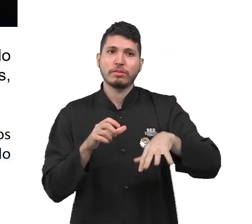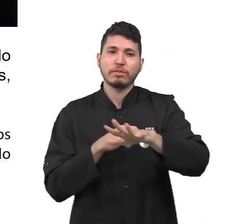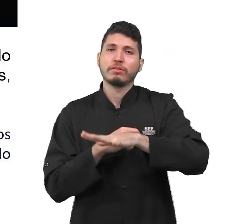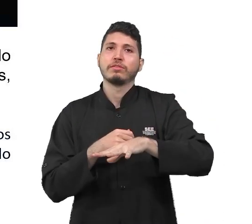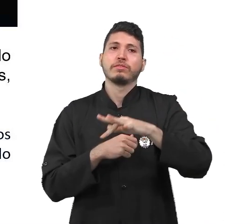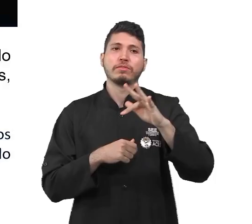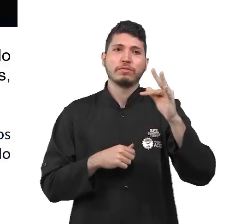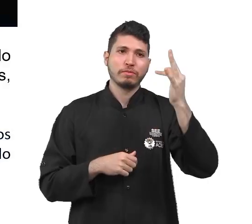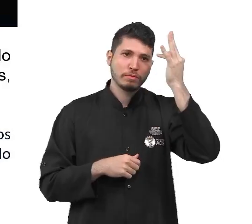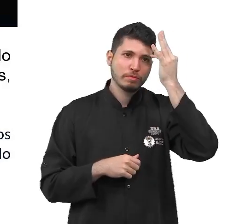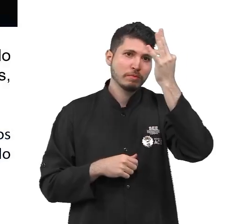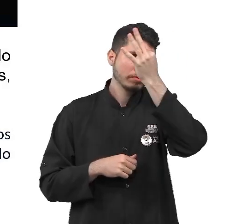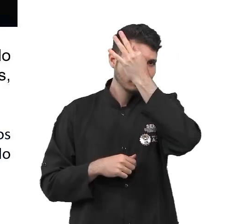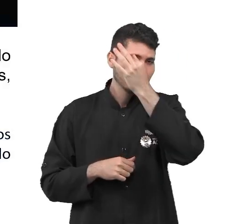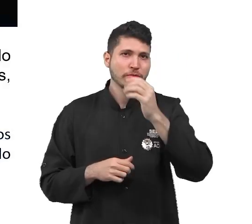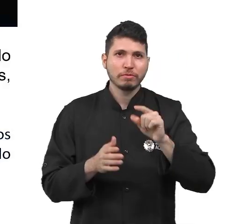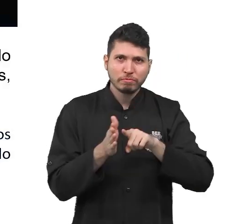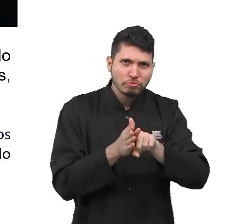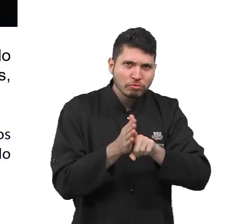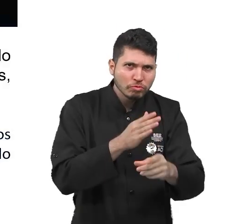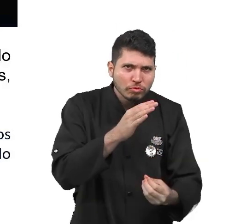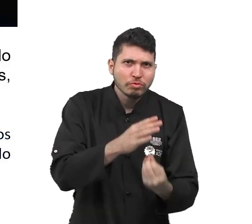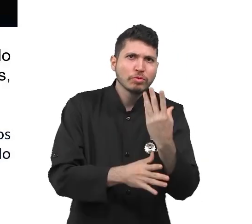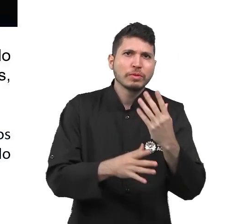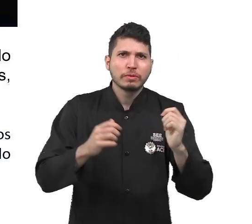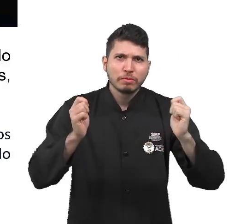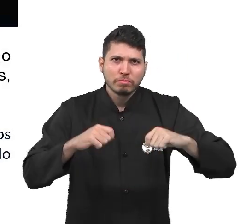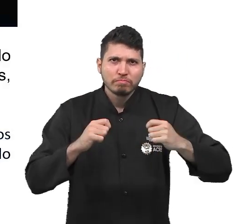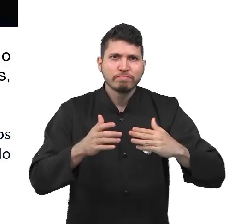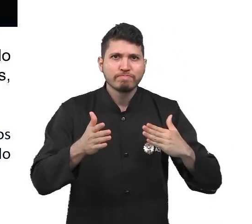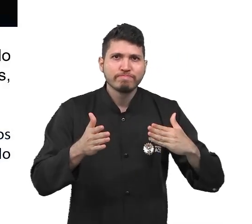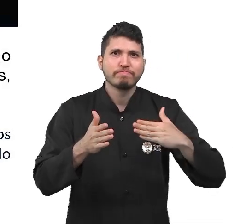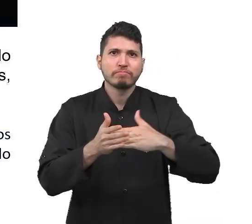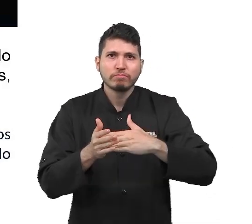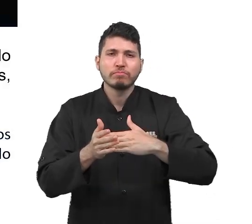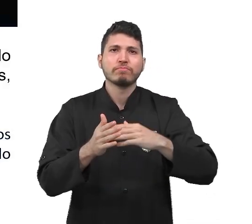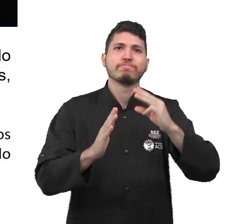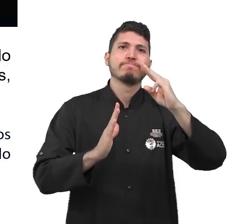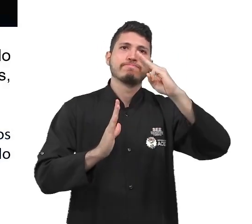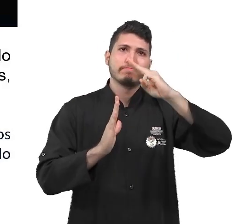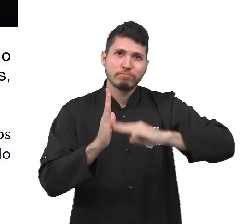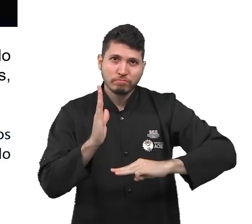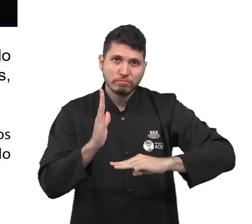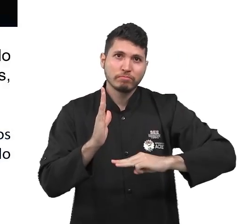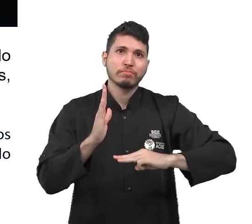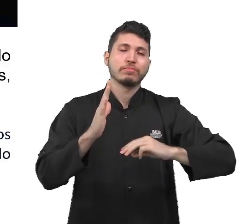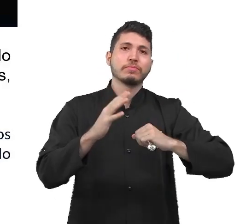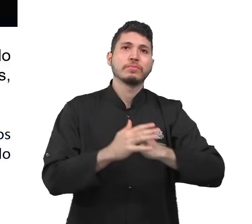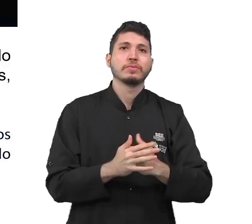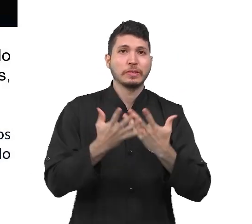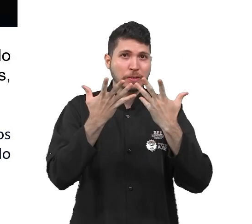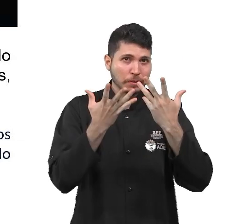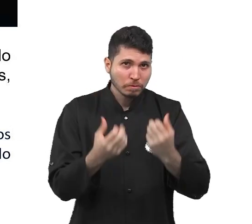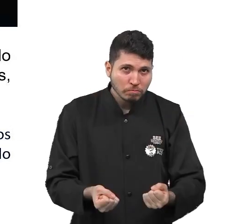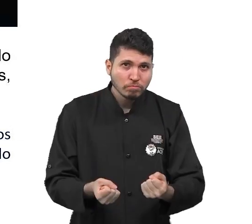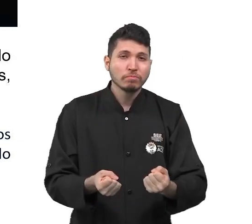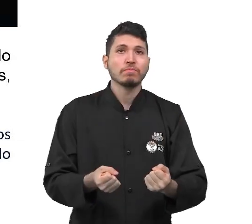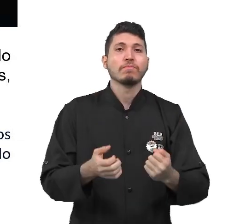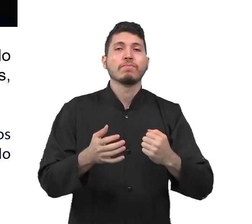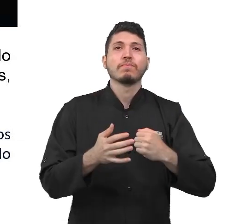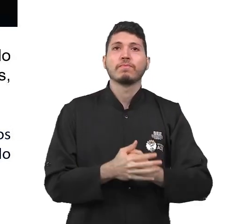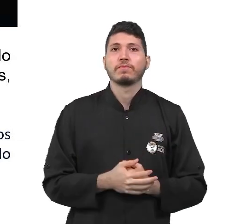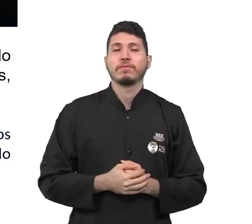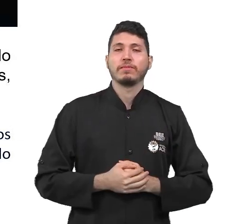que investiga sua origem, possibilidade, limites, métodos, validade, condições